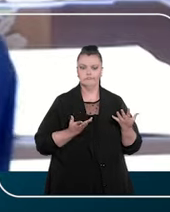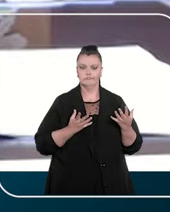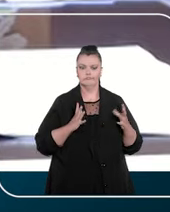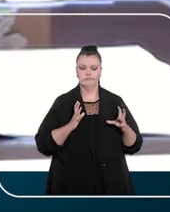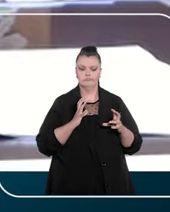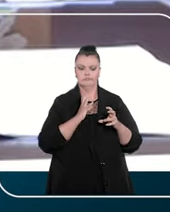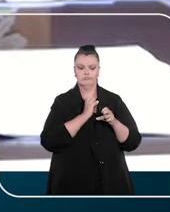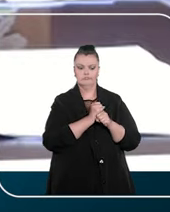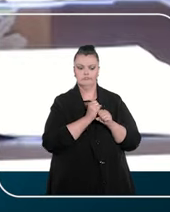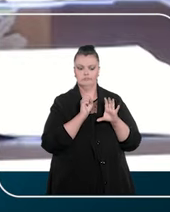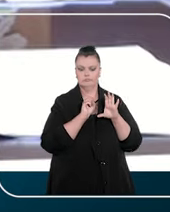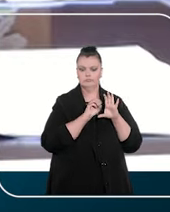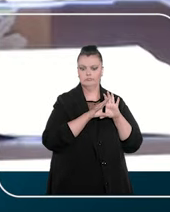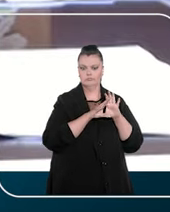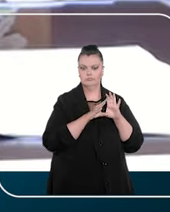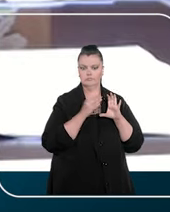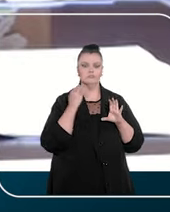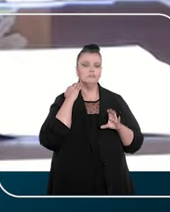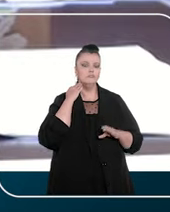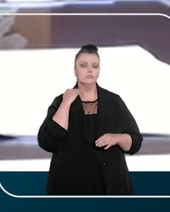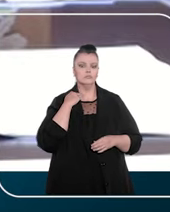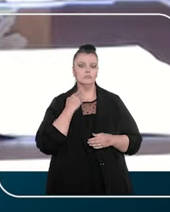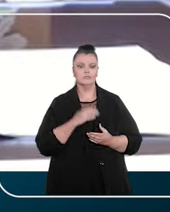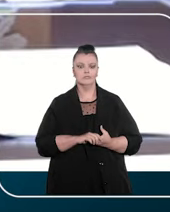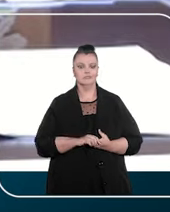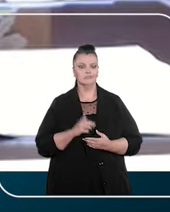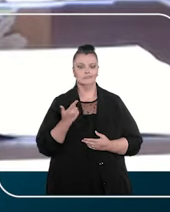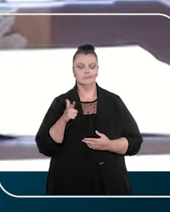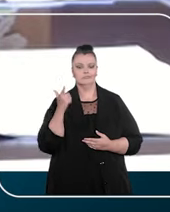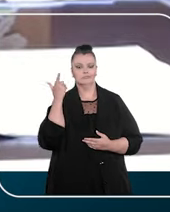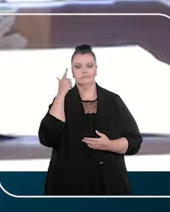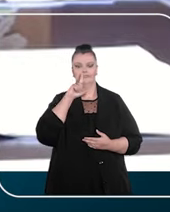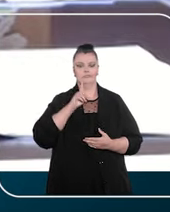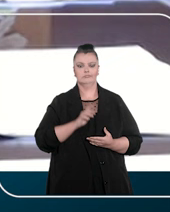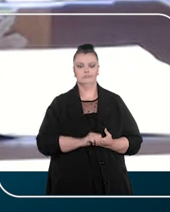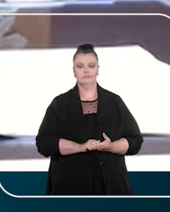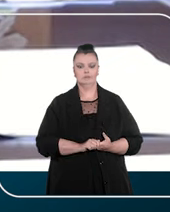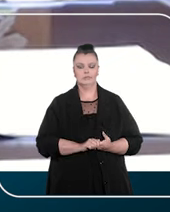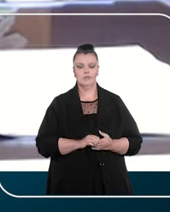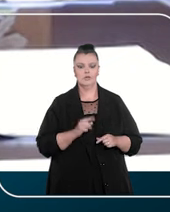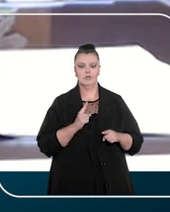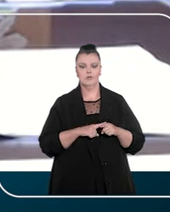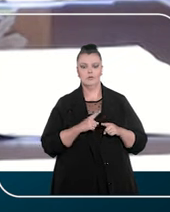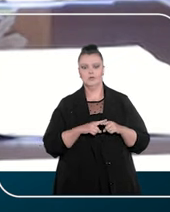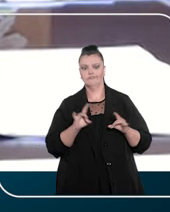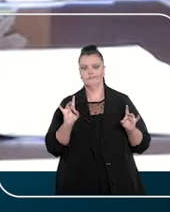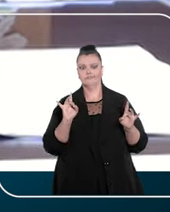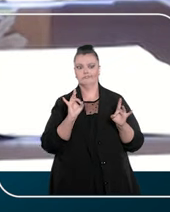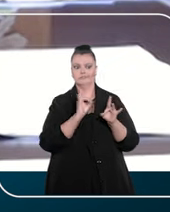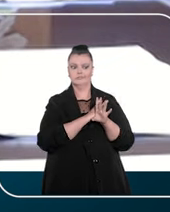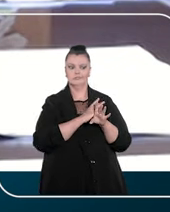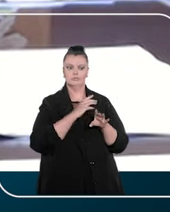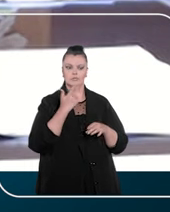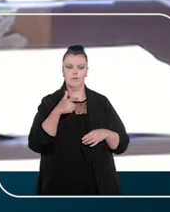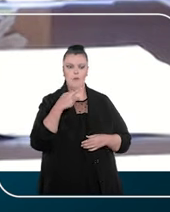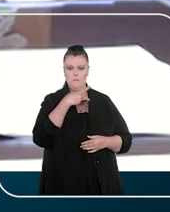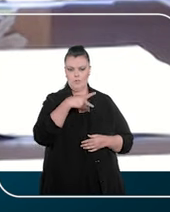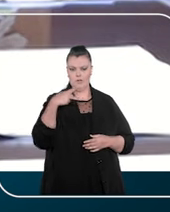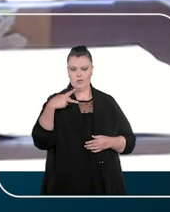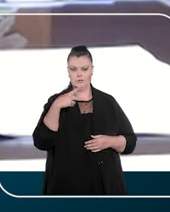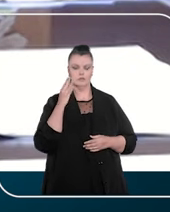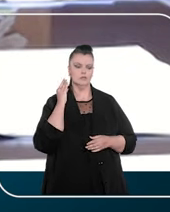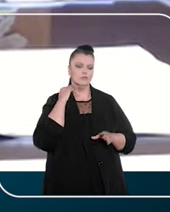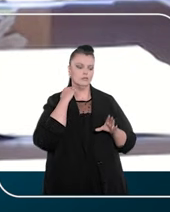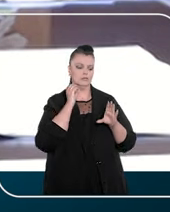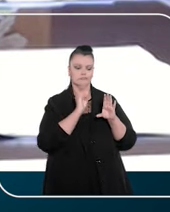sequer davam resultado, porque na fase de liquidação não aparecia a conta de poupança. Então, se teve um trabalho imenso,